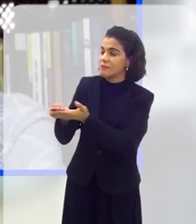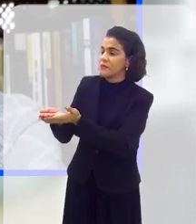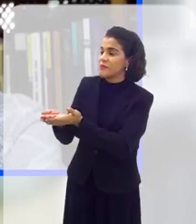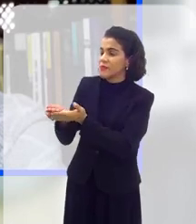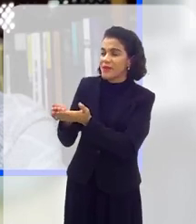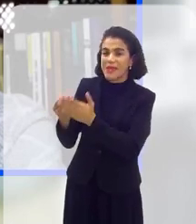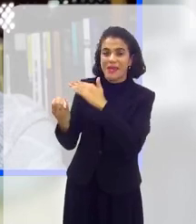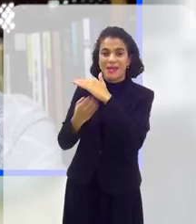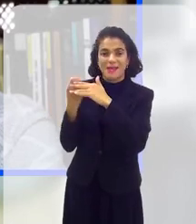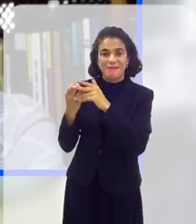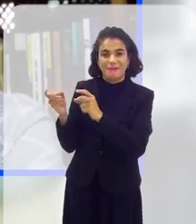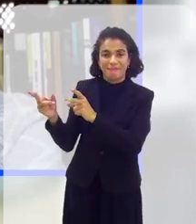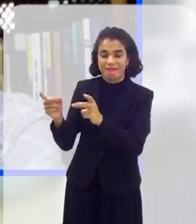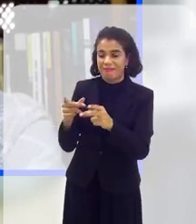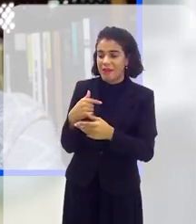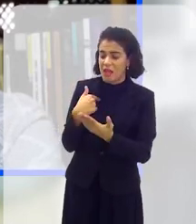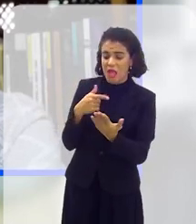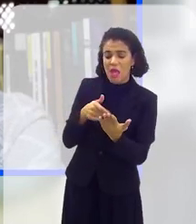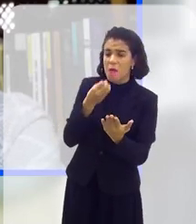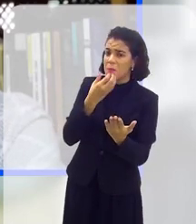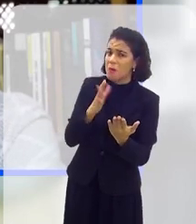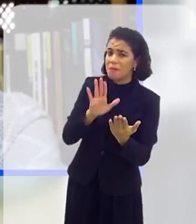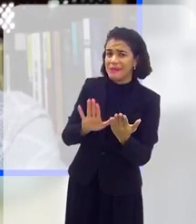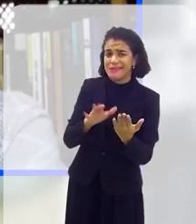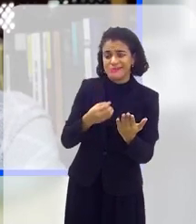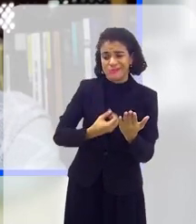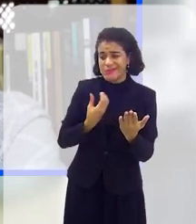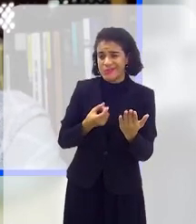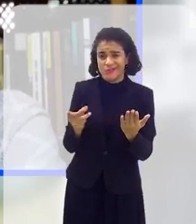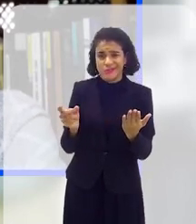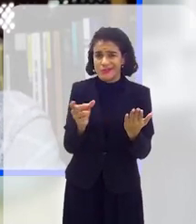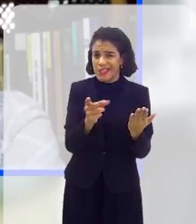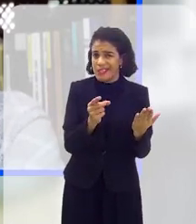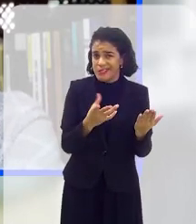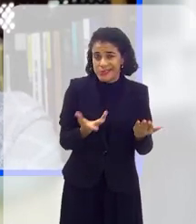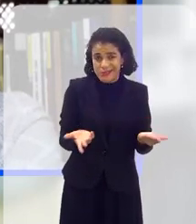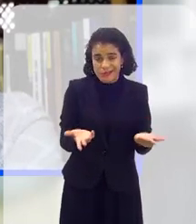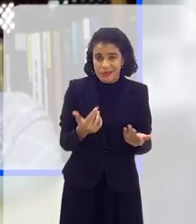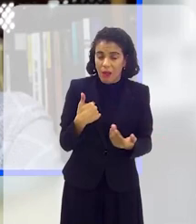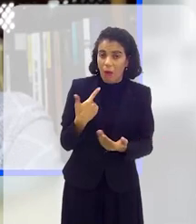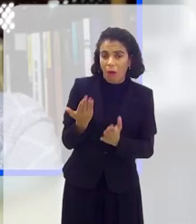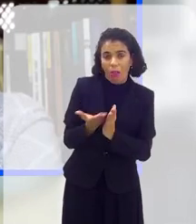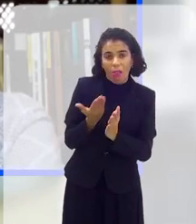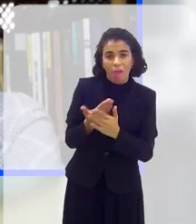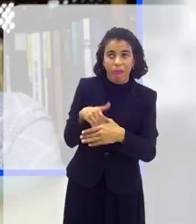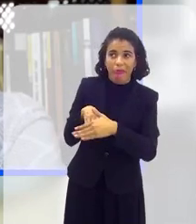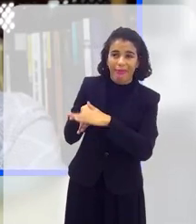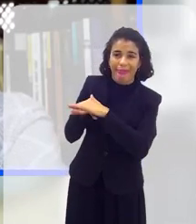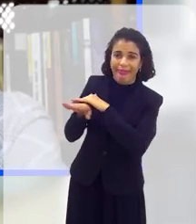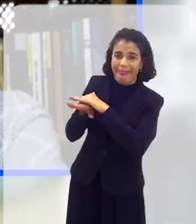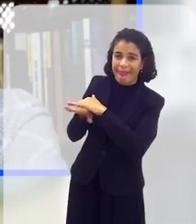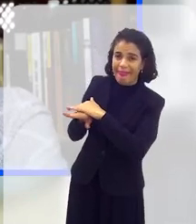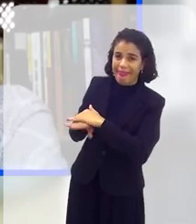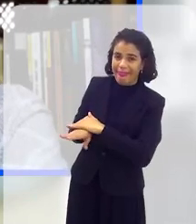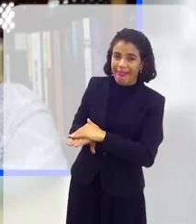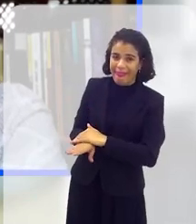livro de poesia para algumas editoras quando eu era mais jovem, e todo mundo falou: ah, é muito bom, mas poesia não vende, né?